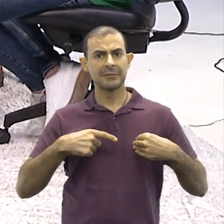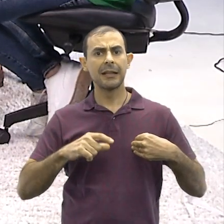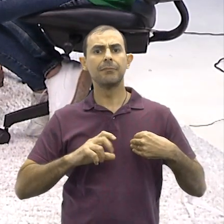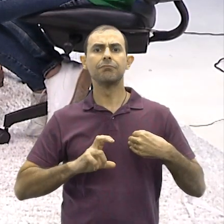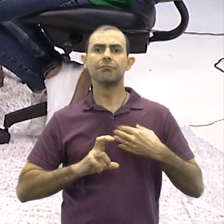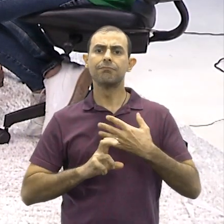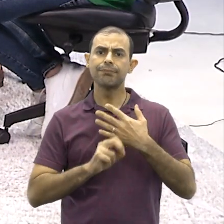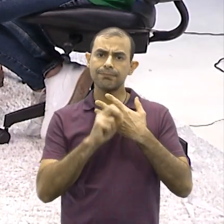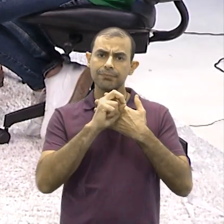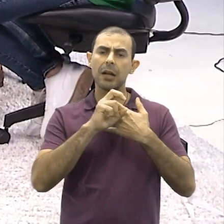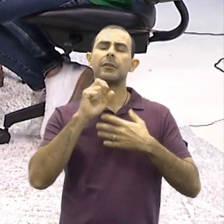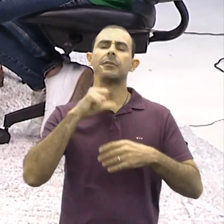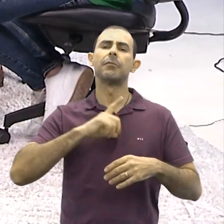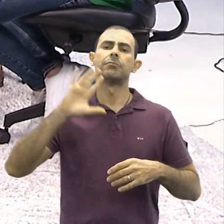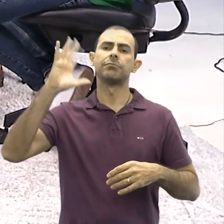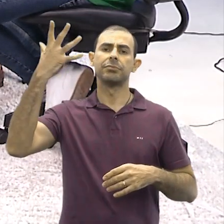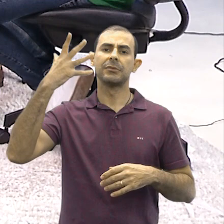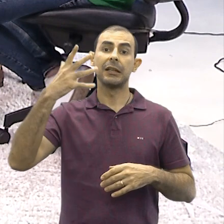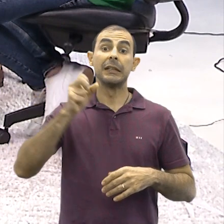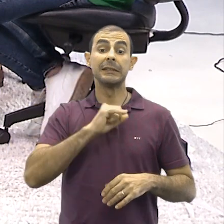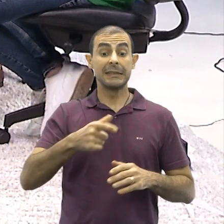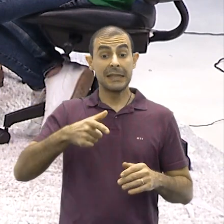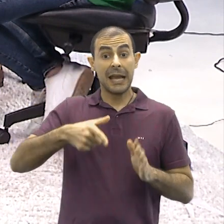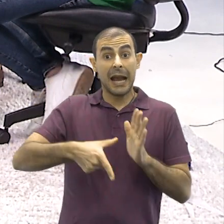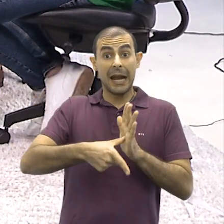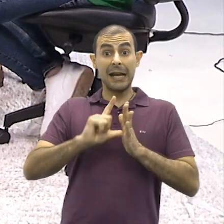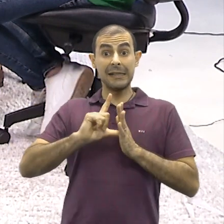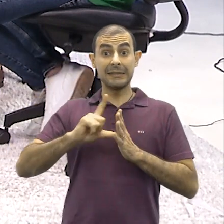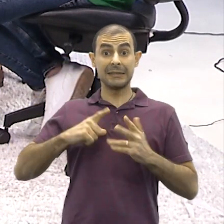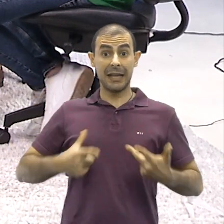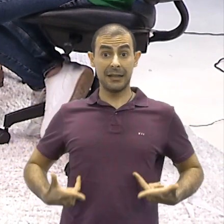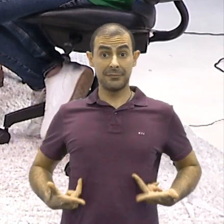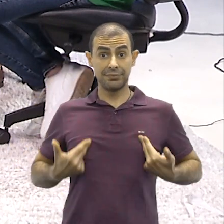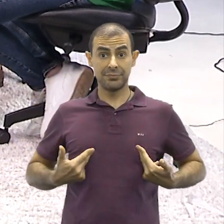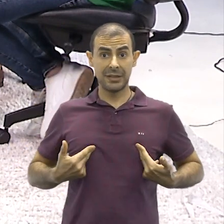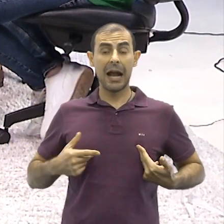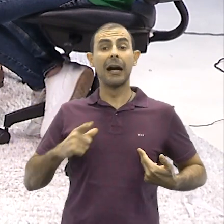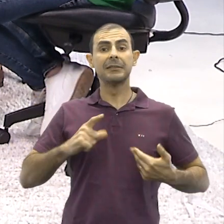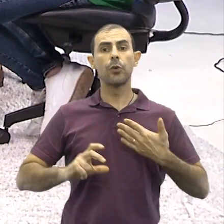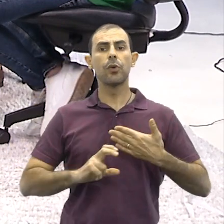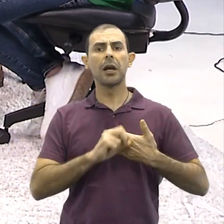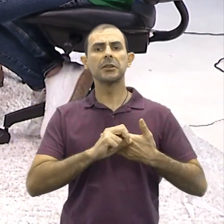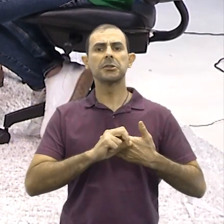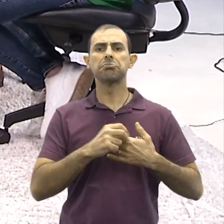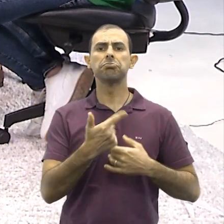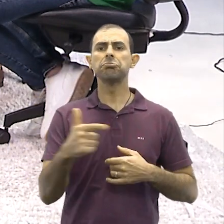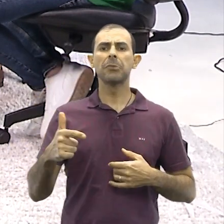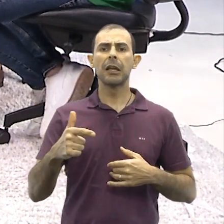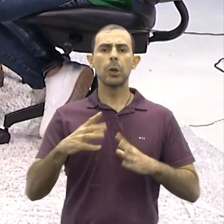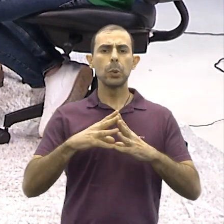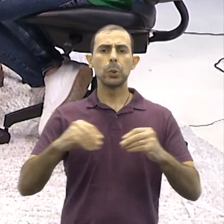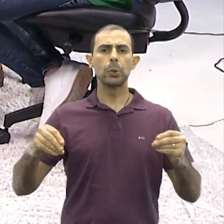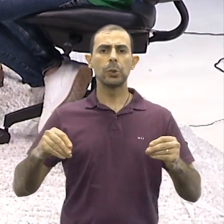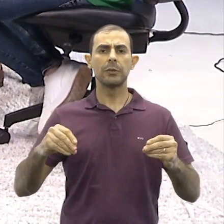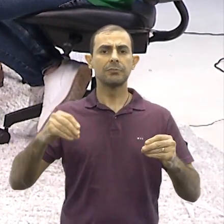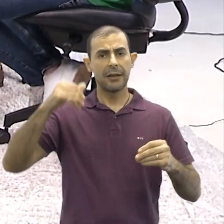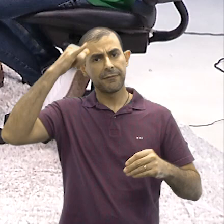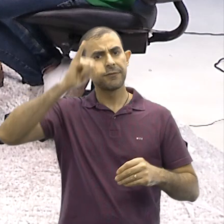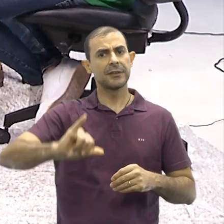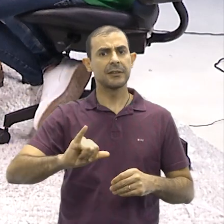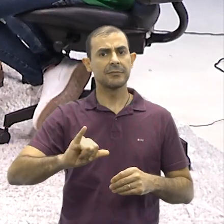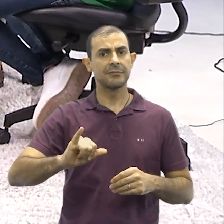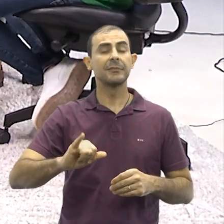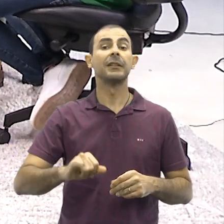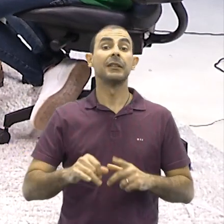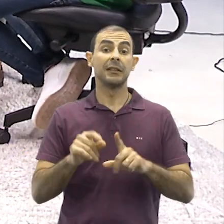elas apresentam tumor de mama. Com a castração precoce, o índice de tumor diminui bastante. E não há alteração da performance do animal.